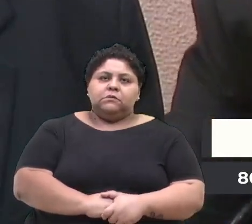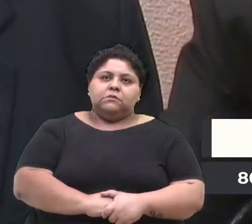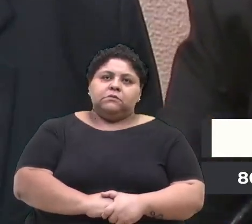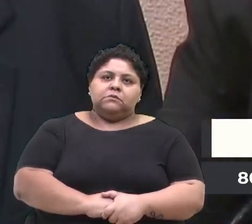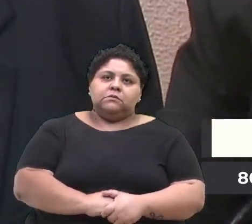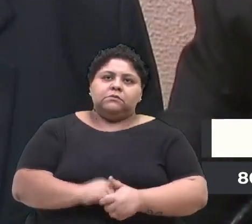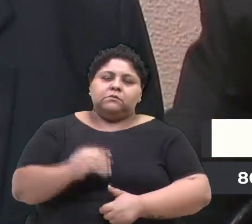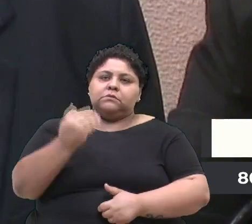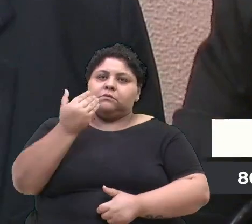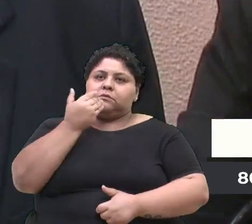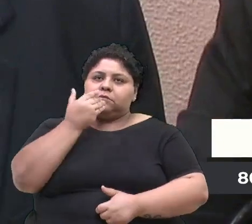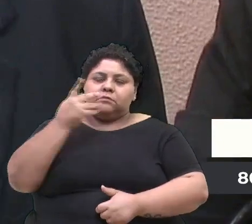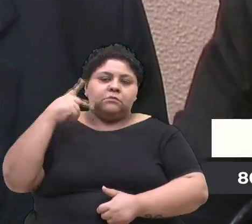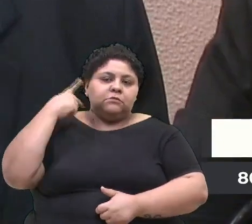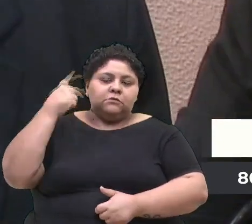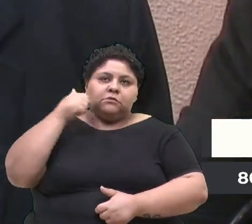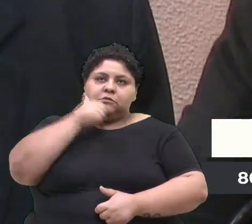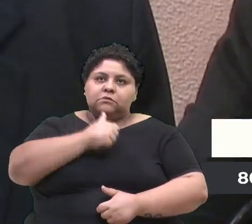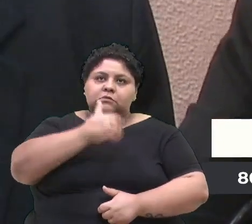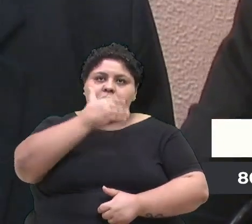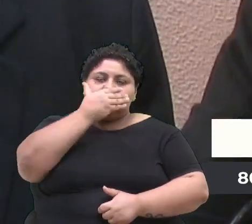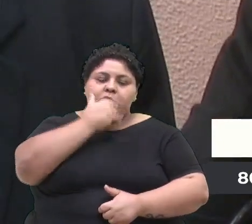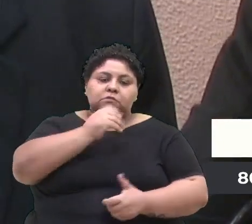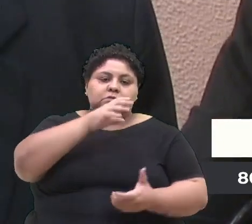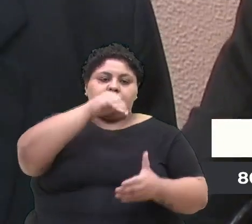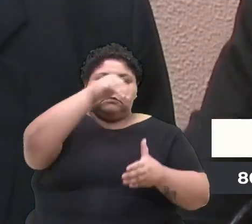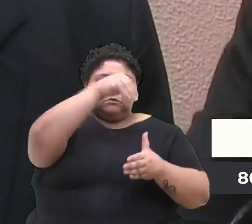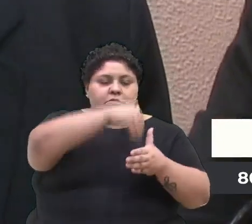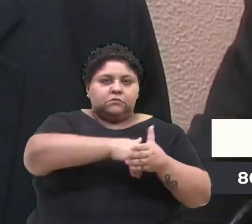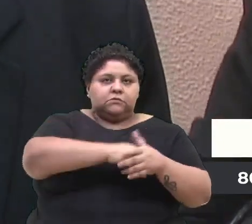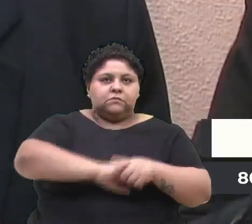Solicito aos vereadores e vereadoras que registrem seus votos.